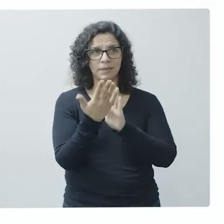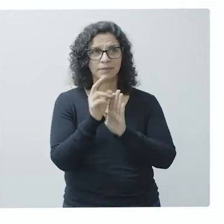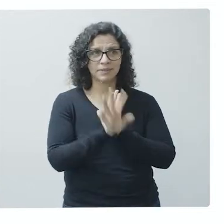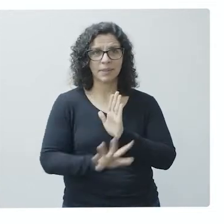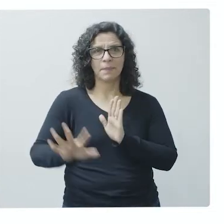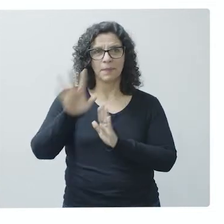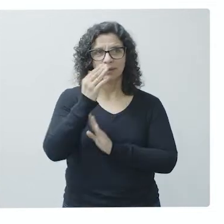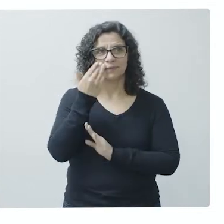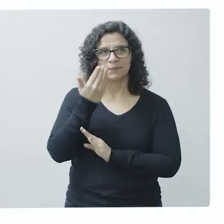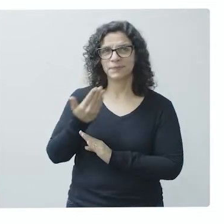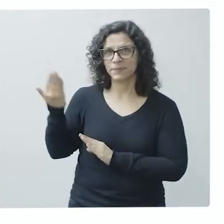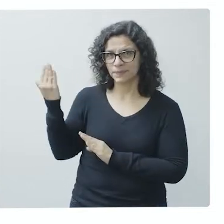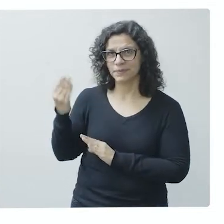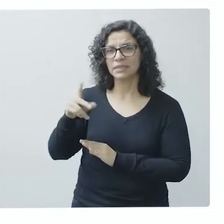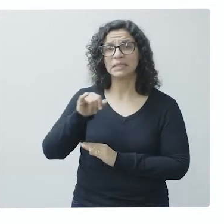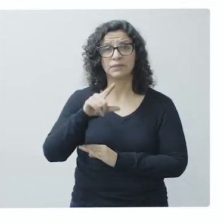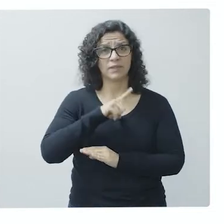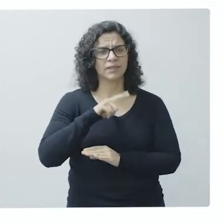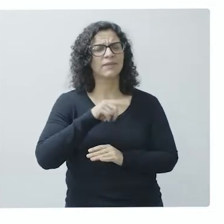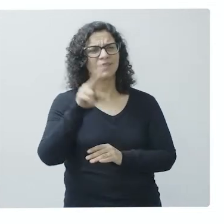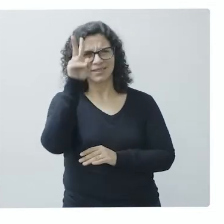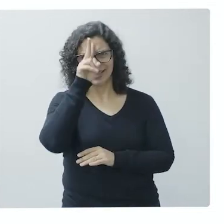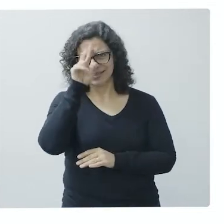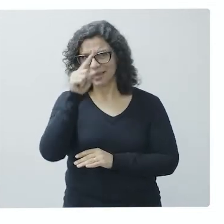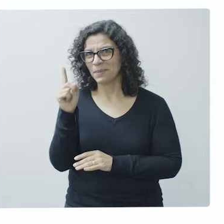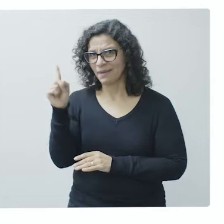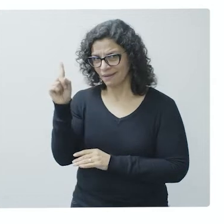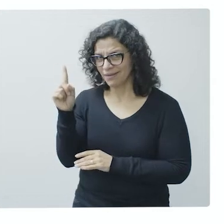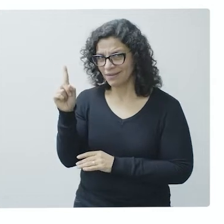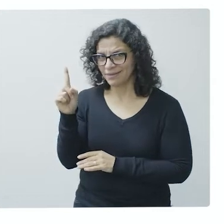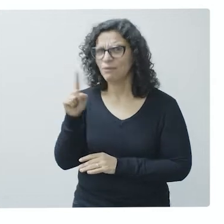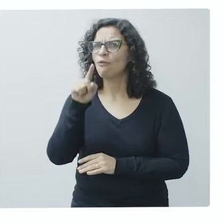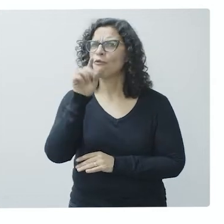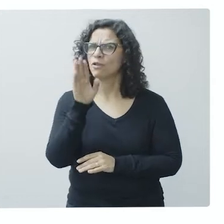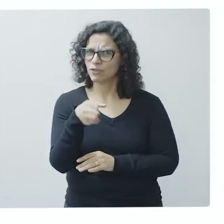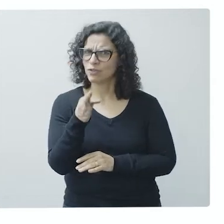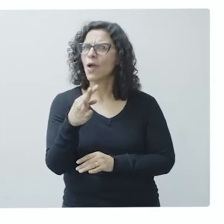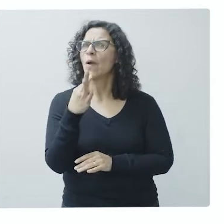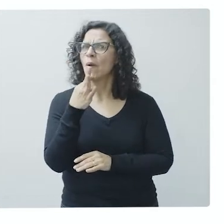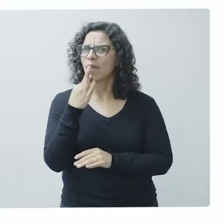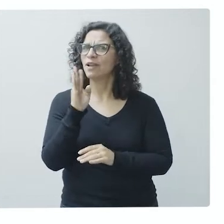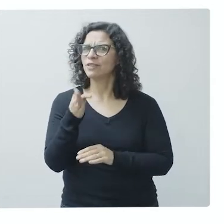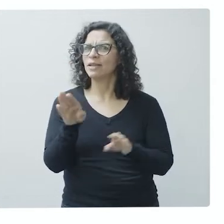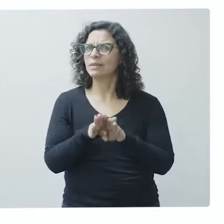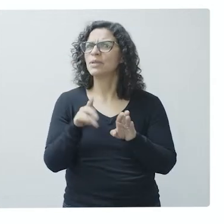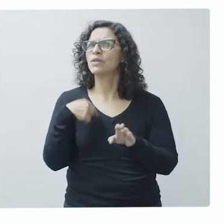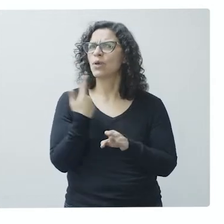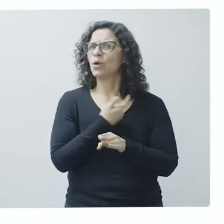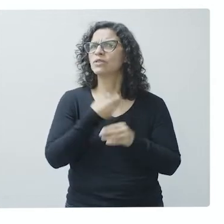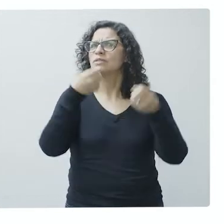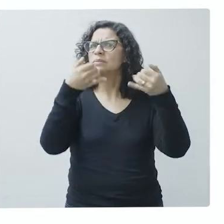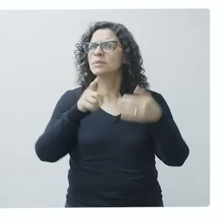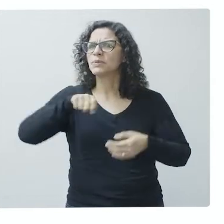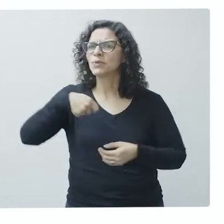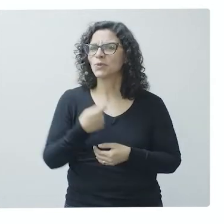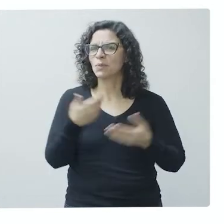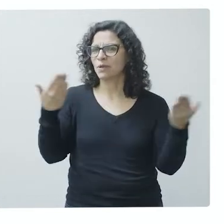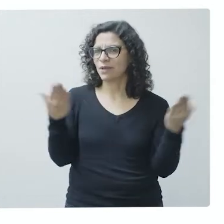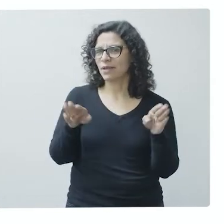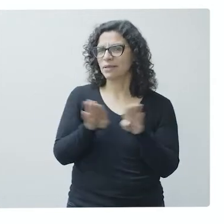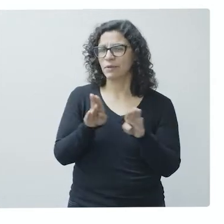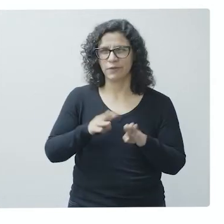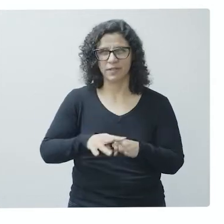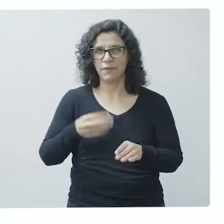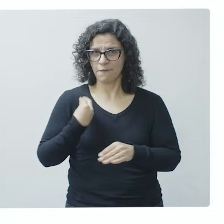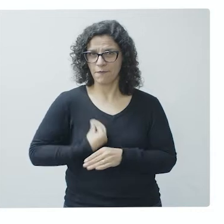imagem. Se vocês estão lembrados, essa é uma imagem que vocês já conhecem. Nós já falamos sobre ela. E será